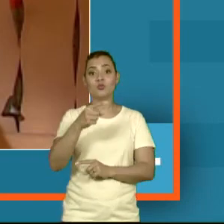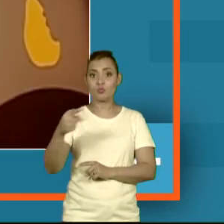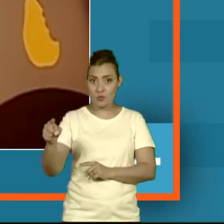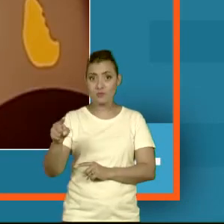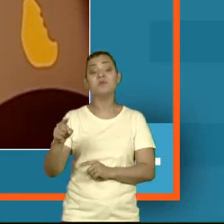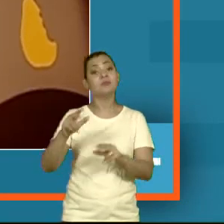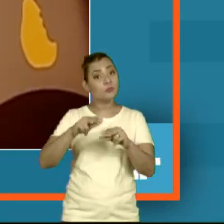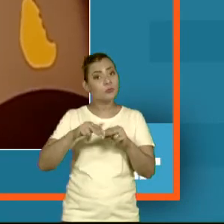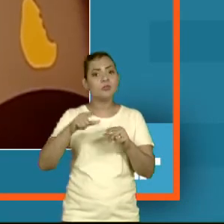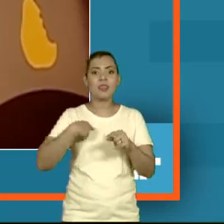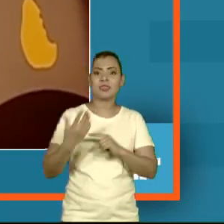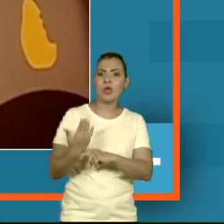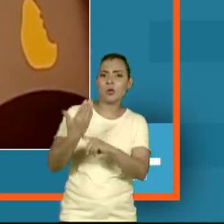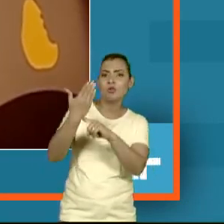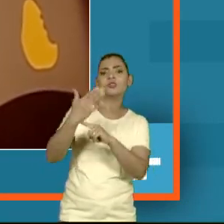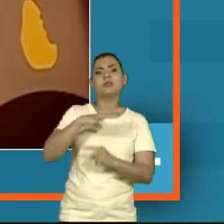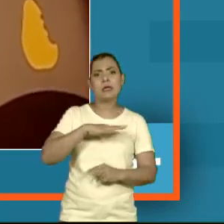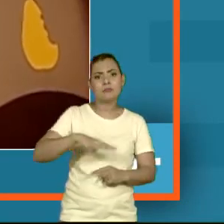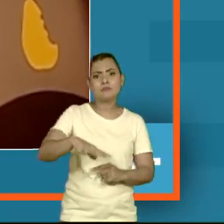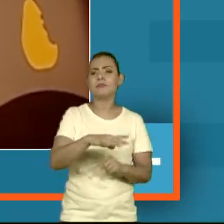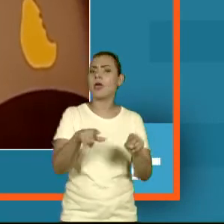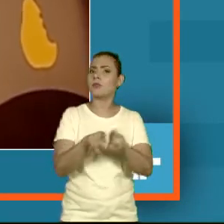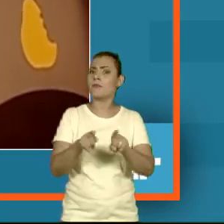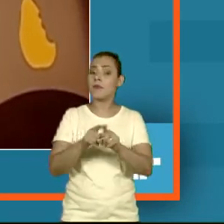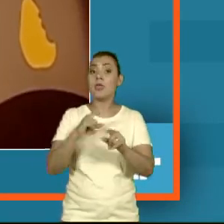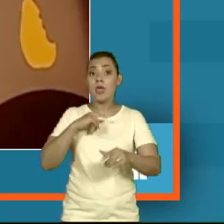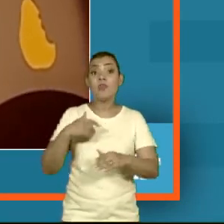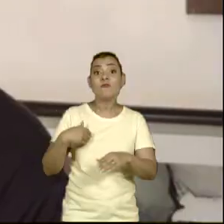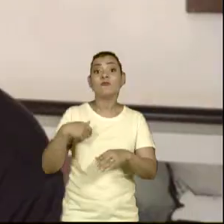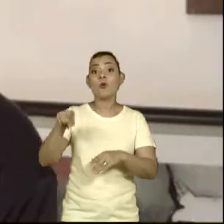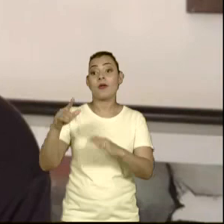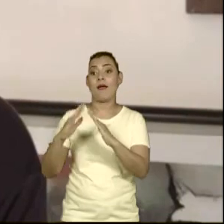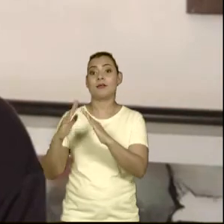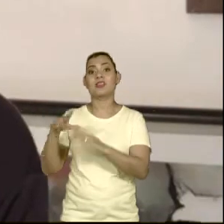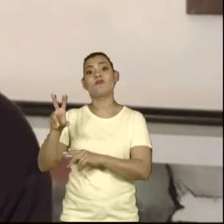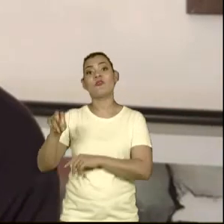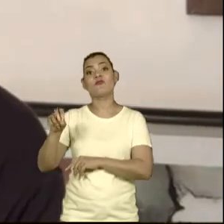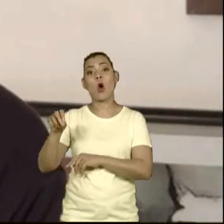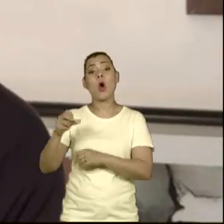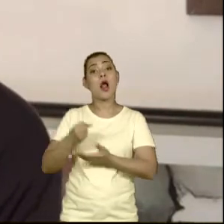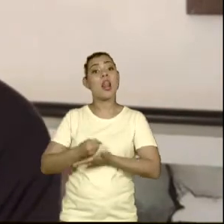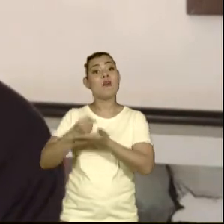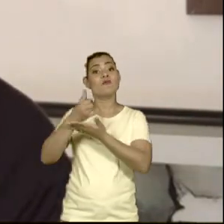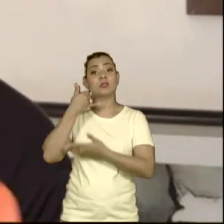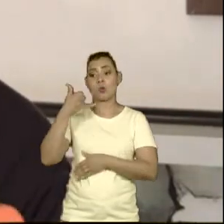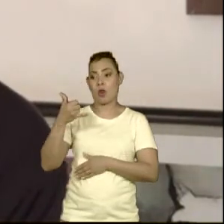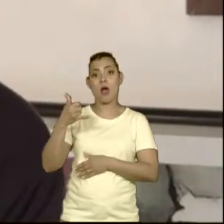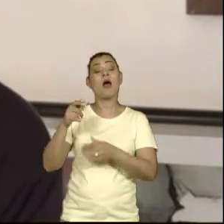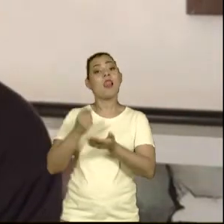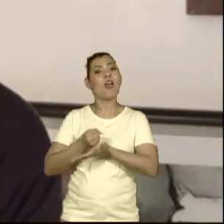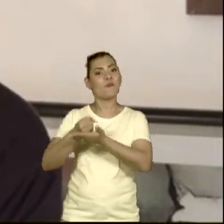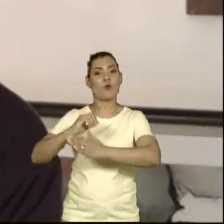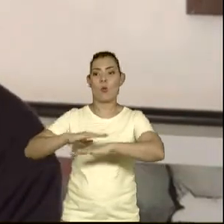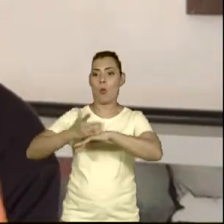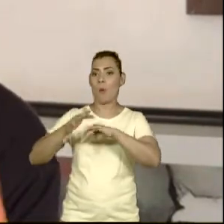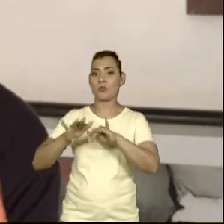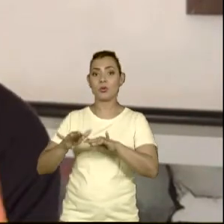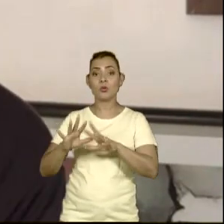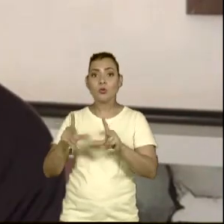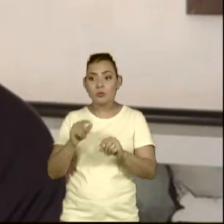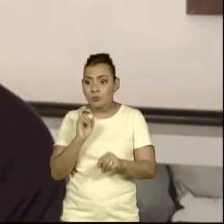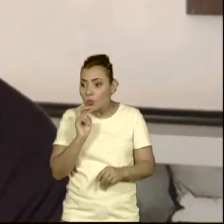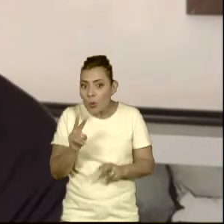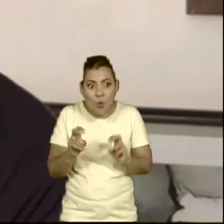a tecnologia, ele morava na cidade grande, e ele foi passar os dias na casa da avó dele, levando celular, levando computador, e todo mundo